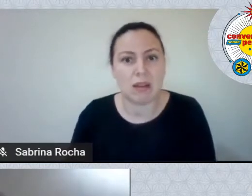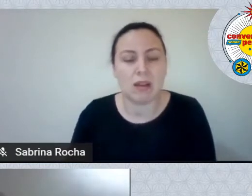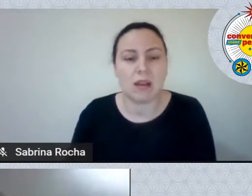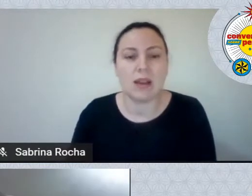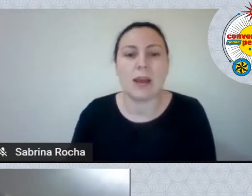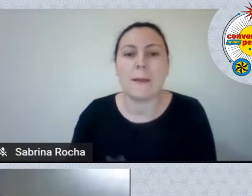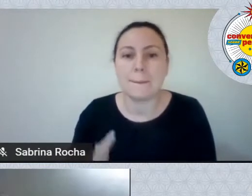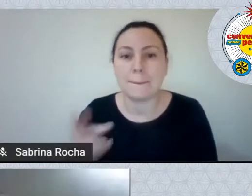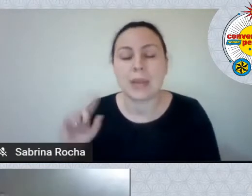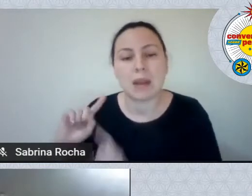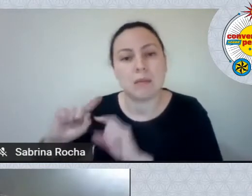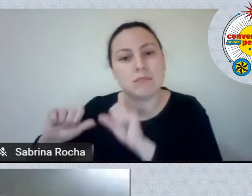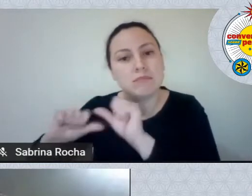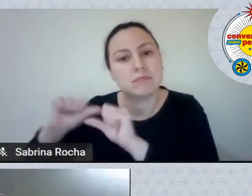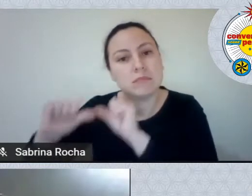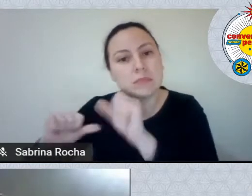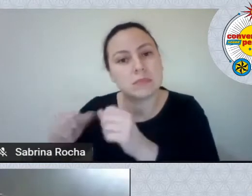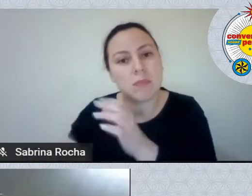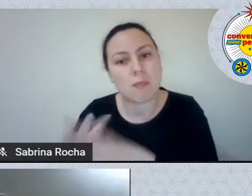diferente.